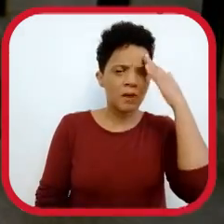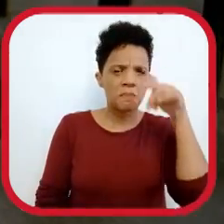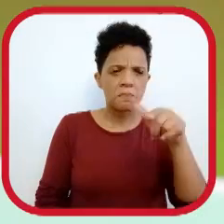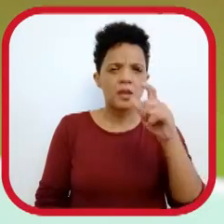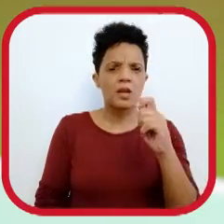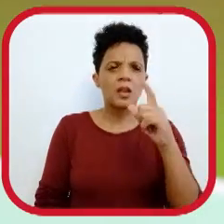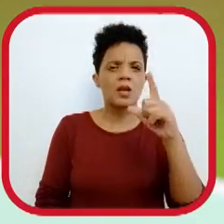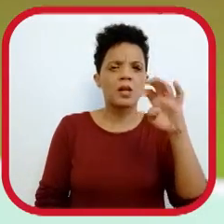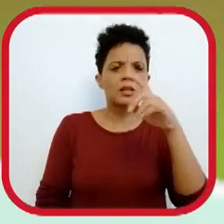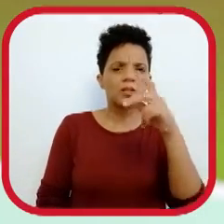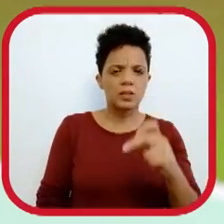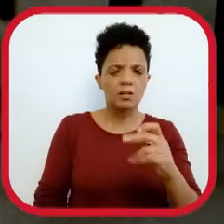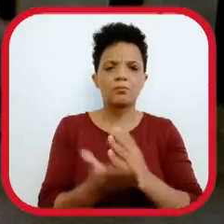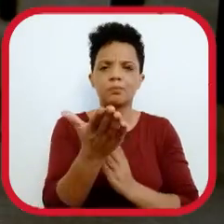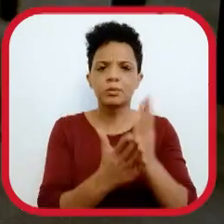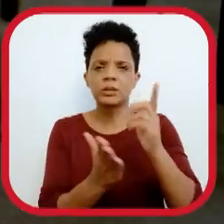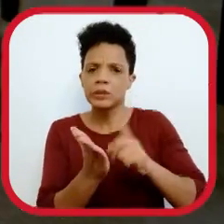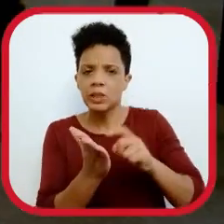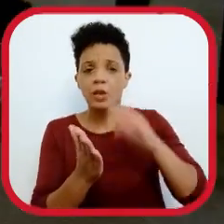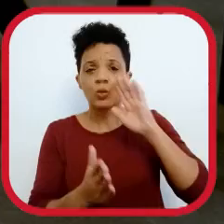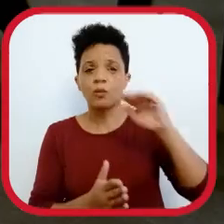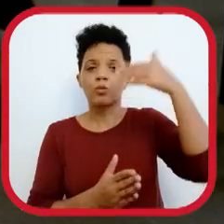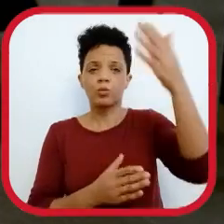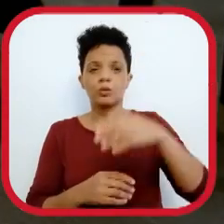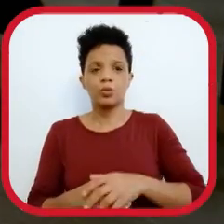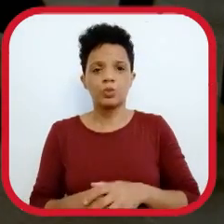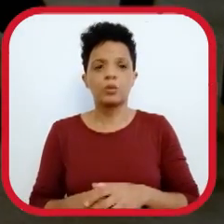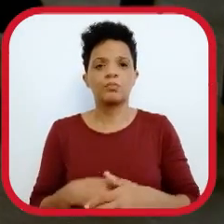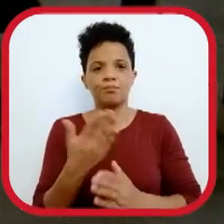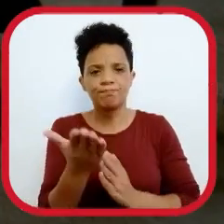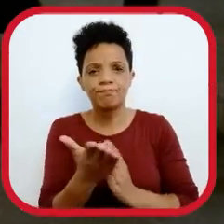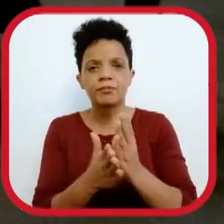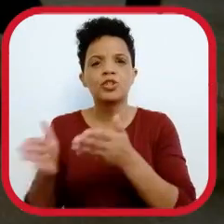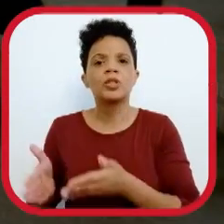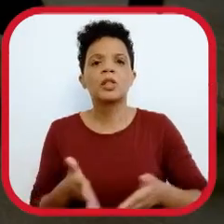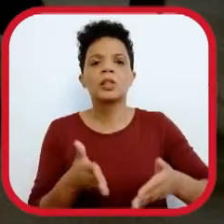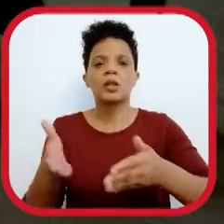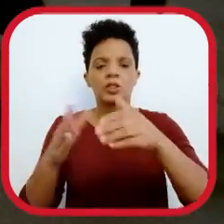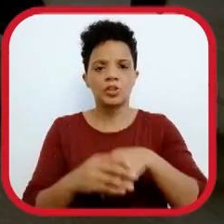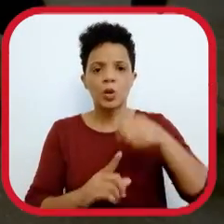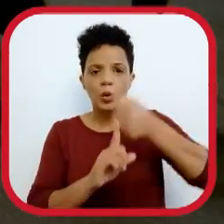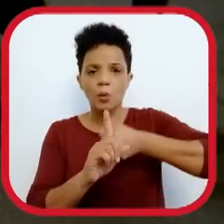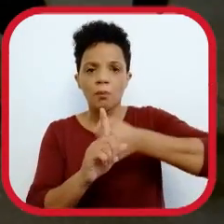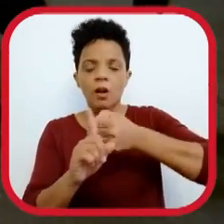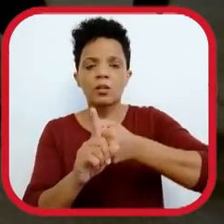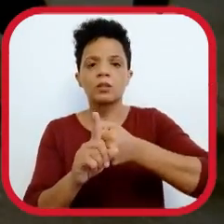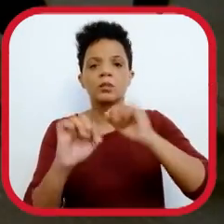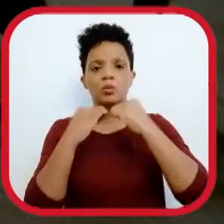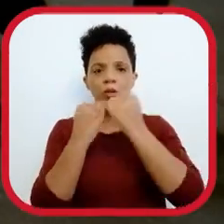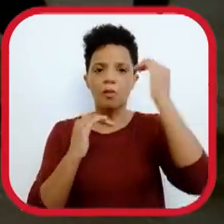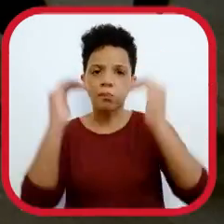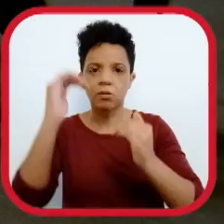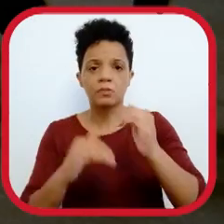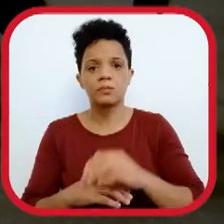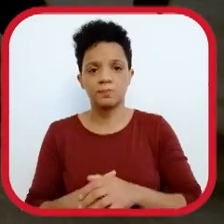Elsa, prevê-se então uma contínua necessidade de, no futuro, se continuar a utilizar estratégias de combate